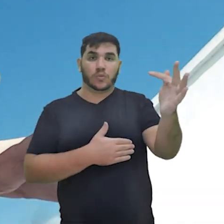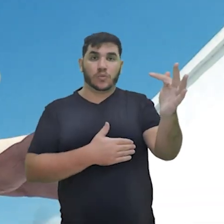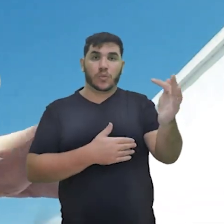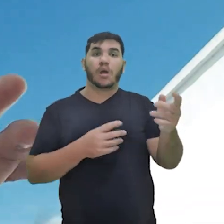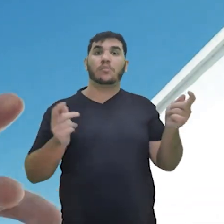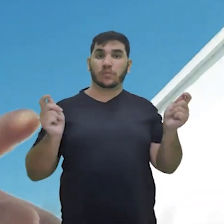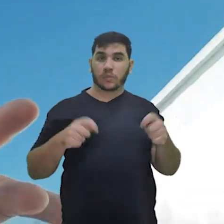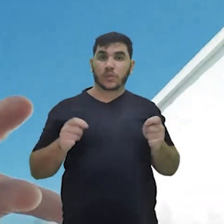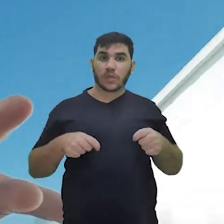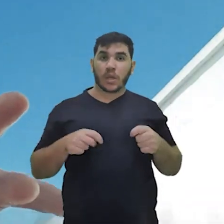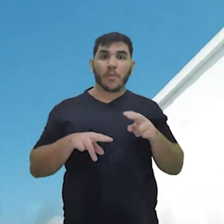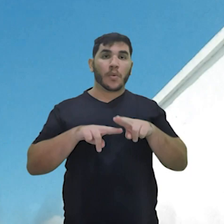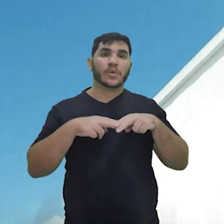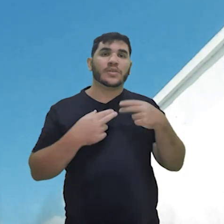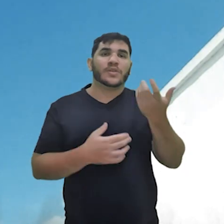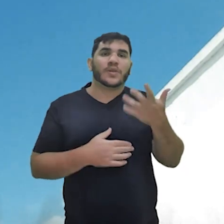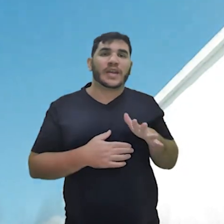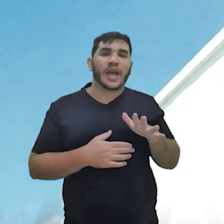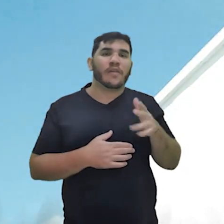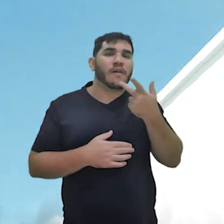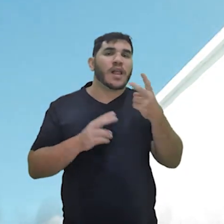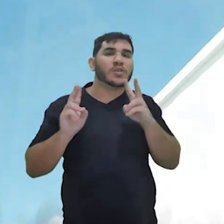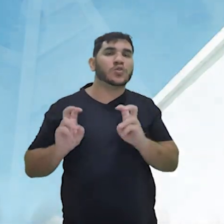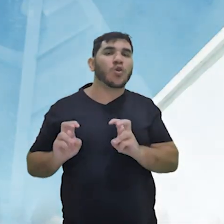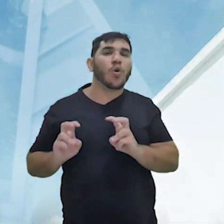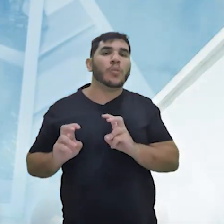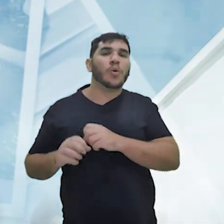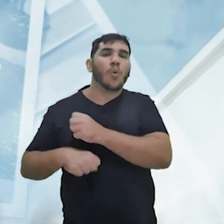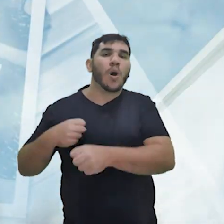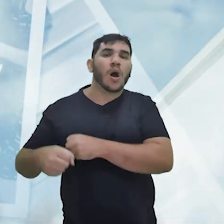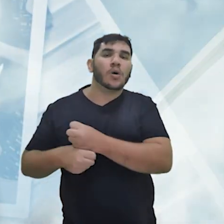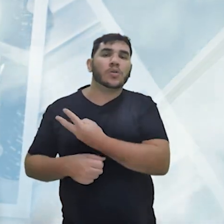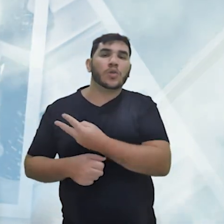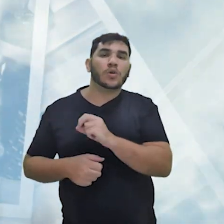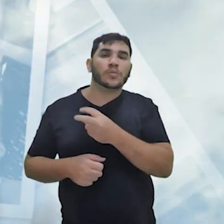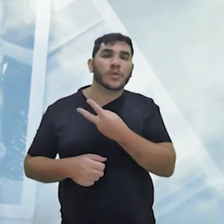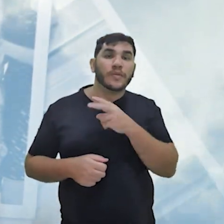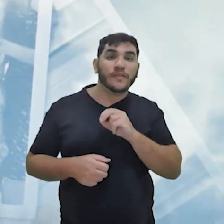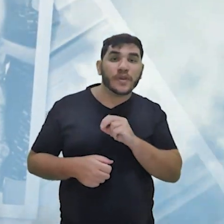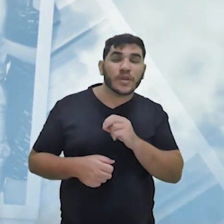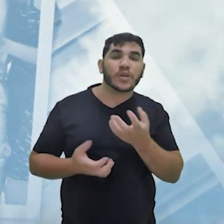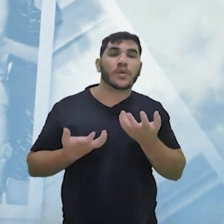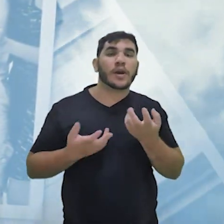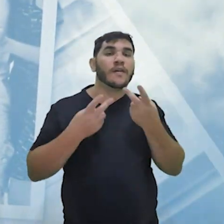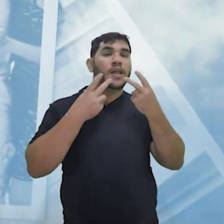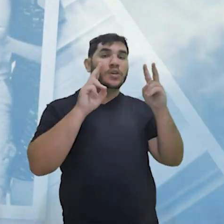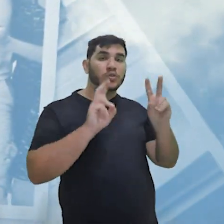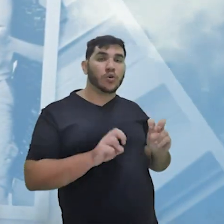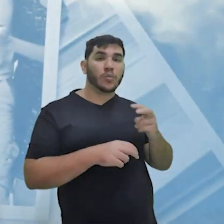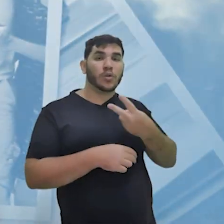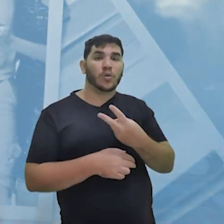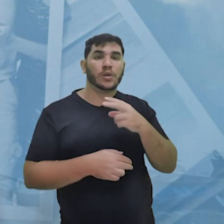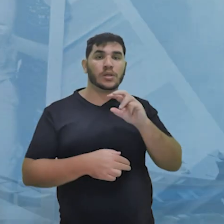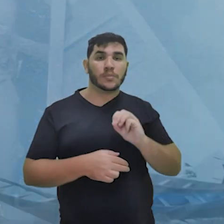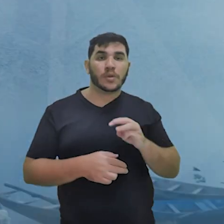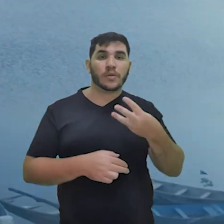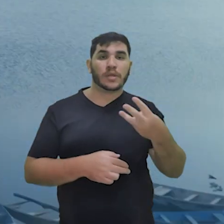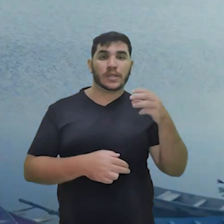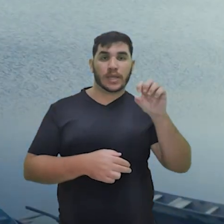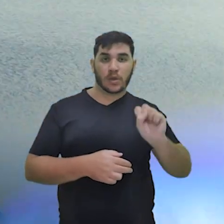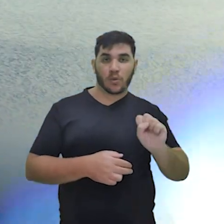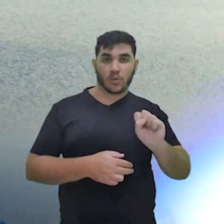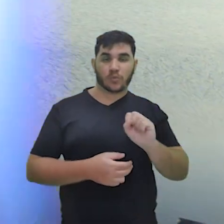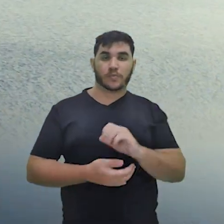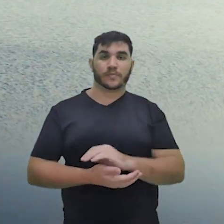nos é possível, então eu não queria falar sobre 2020, eu queria falar sobre 2038. Na tela, nós escrito sobre foto em